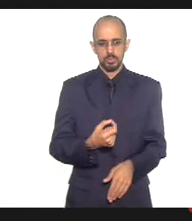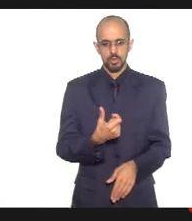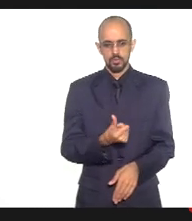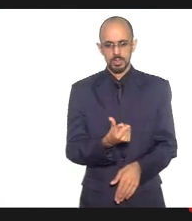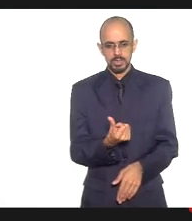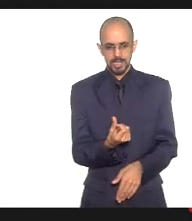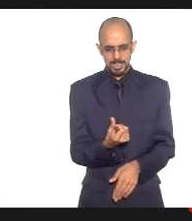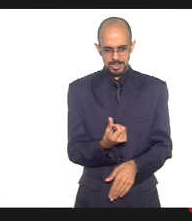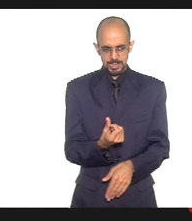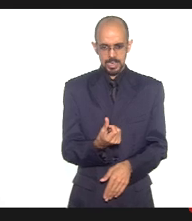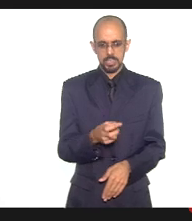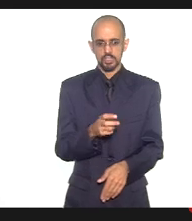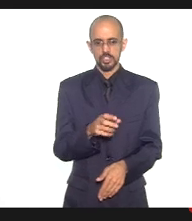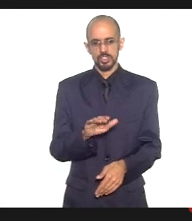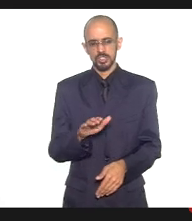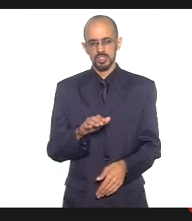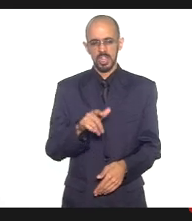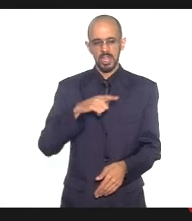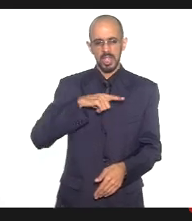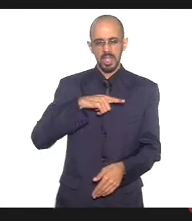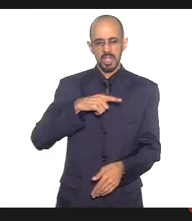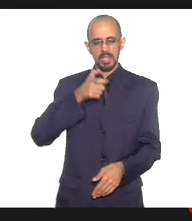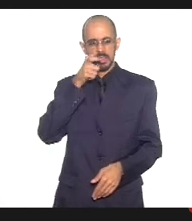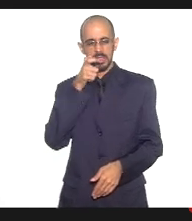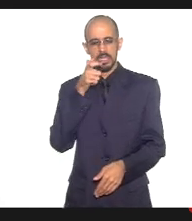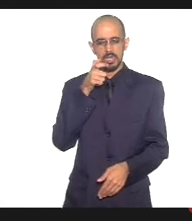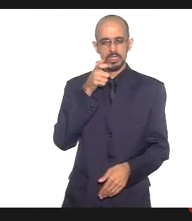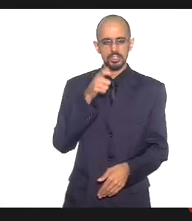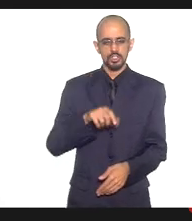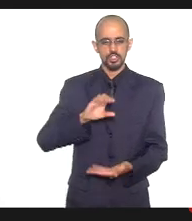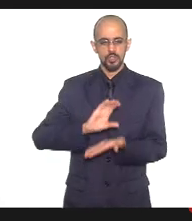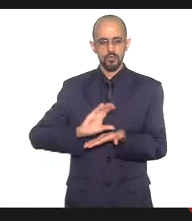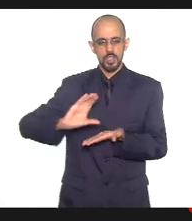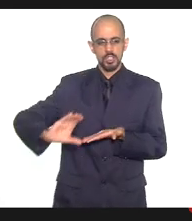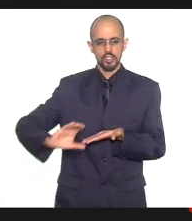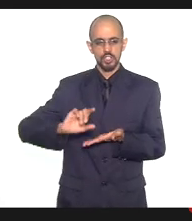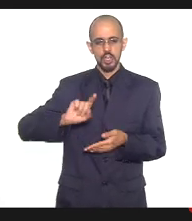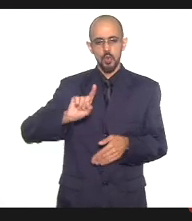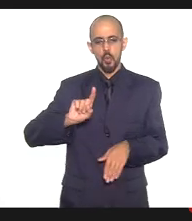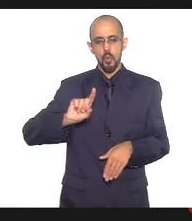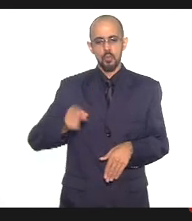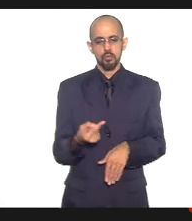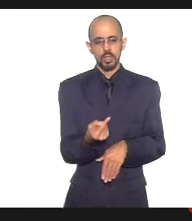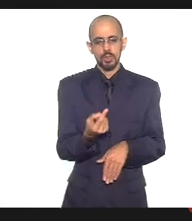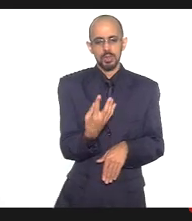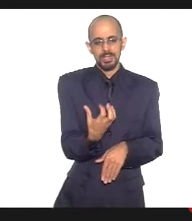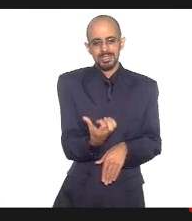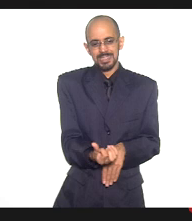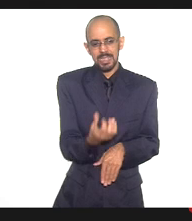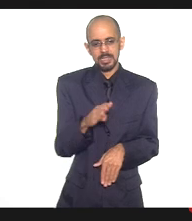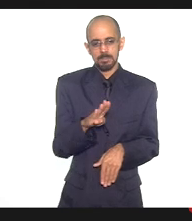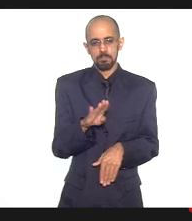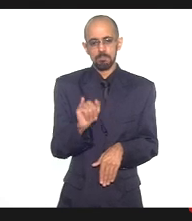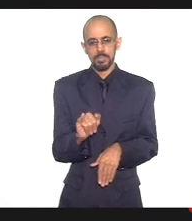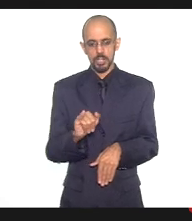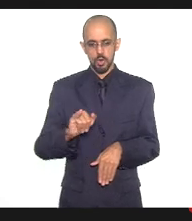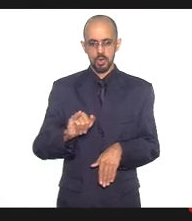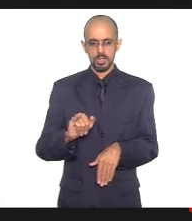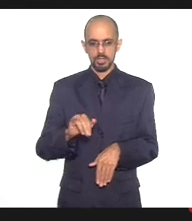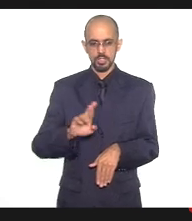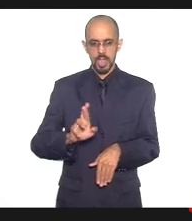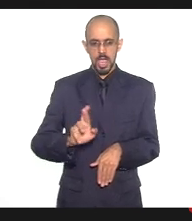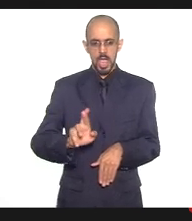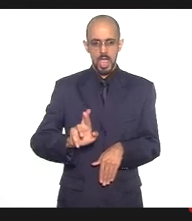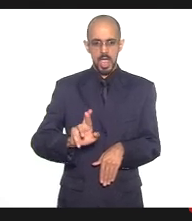em torno de 1,6 bilhões de reais também. É um volume maciço e a gente espera com isso contribuir não só para o desenvolvimento tecnológico do